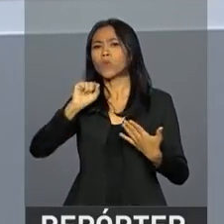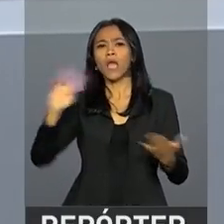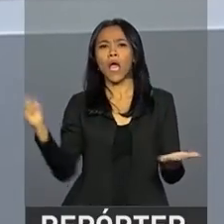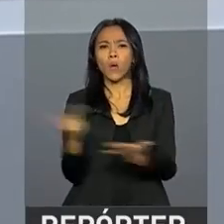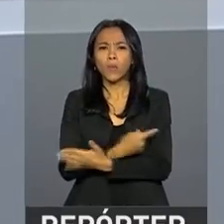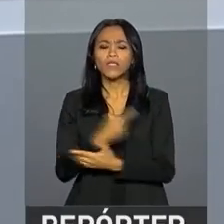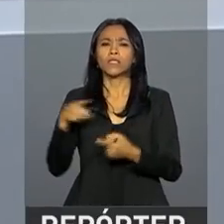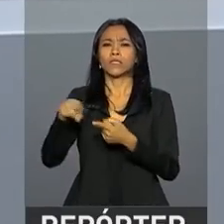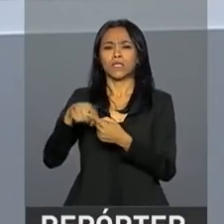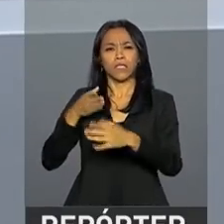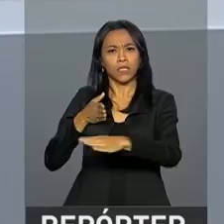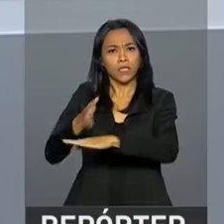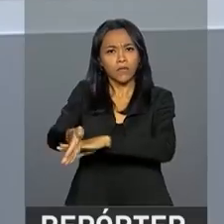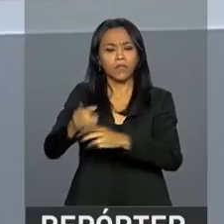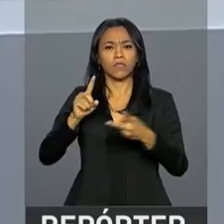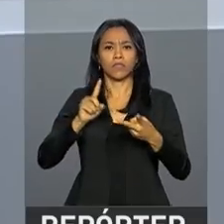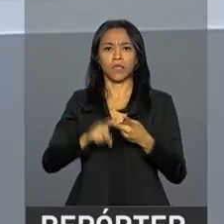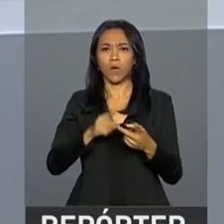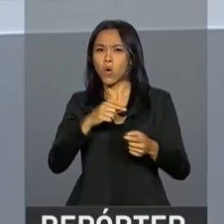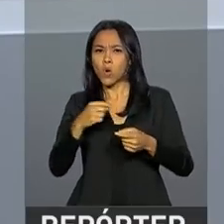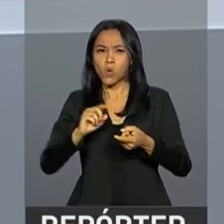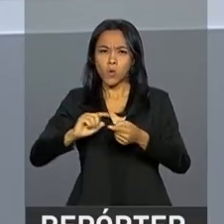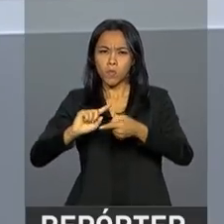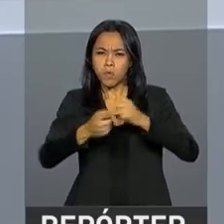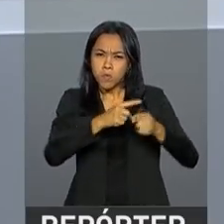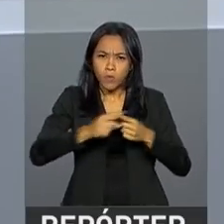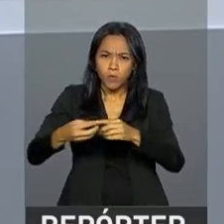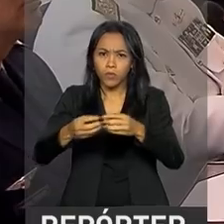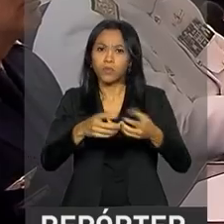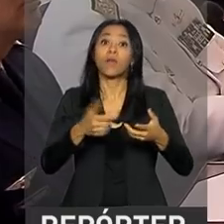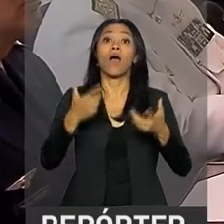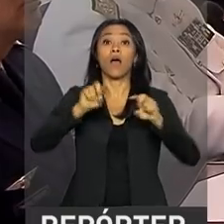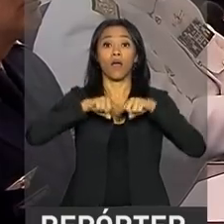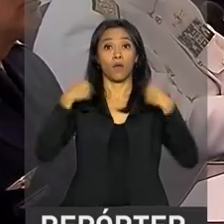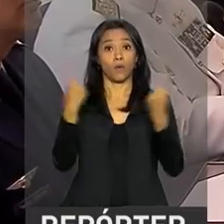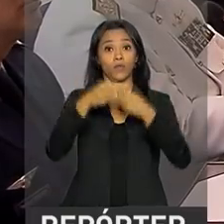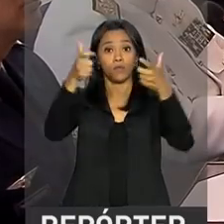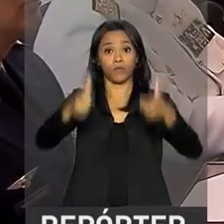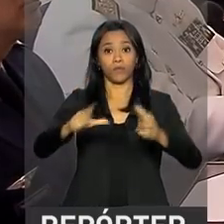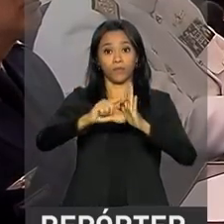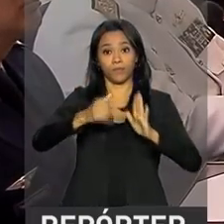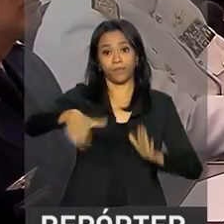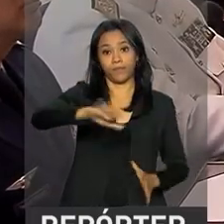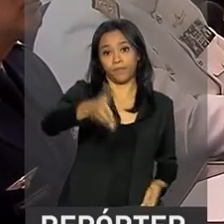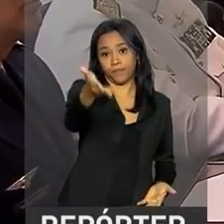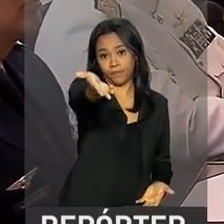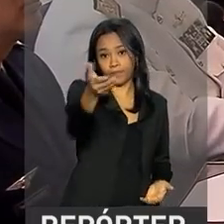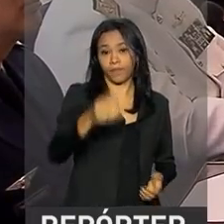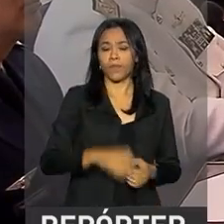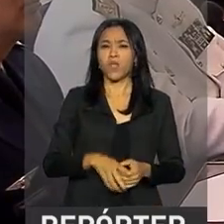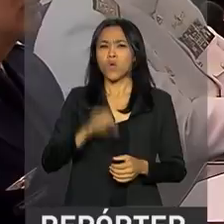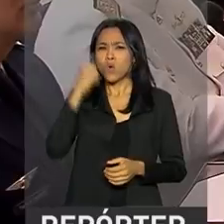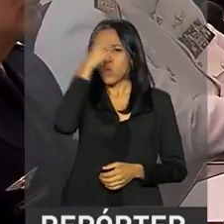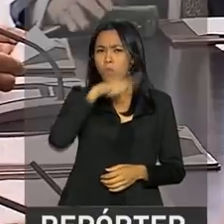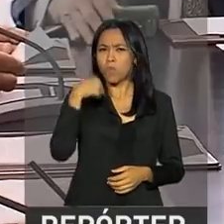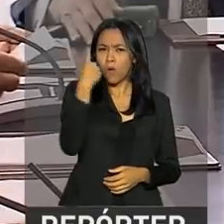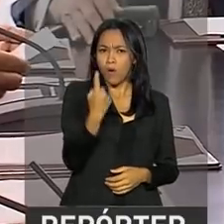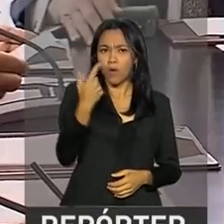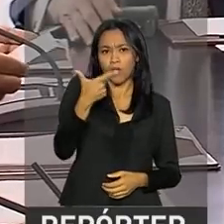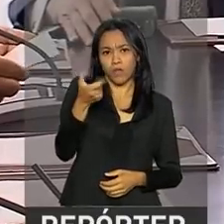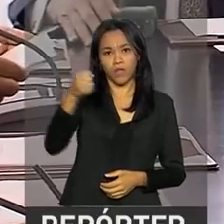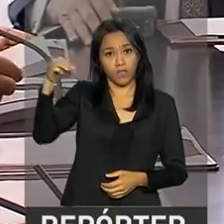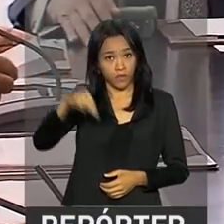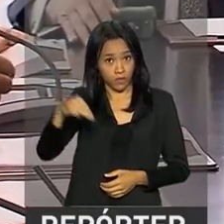e defesa a reunião foi no palácio do alvorada durante uma hora e 20 minutos o